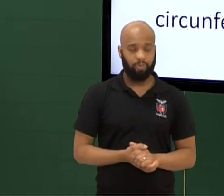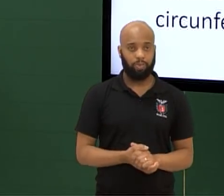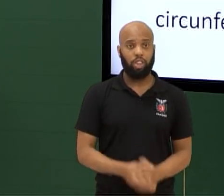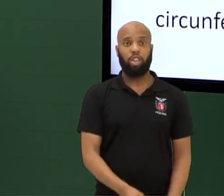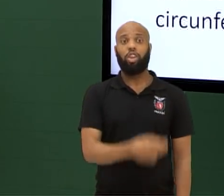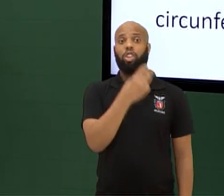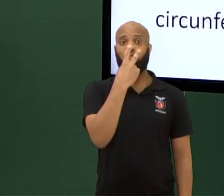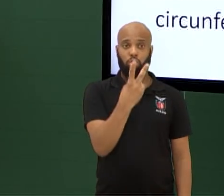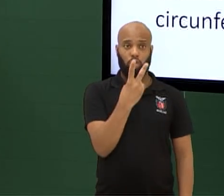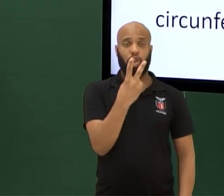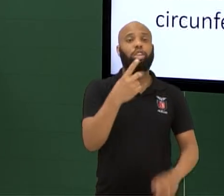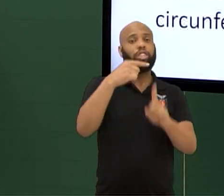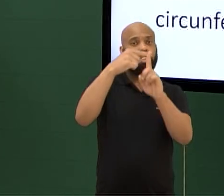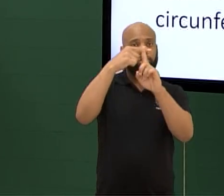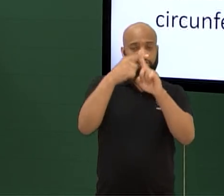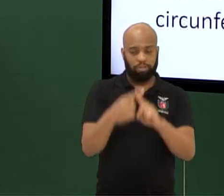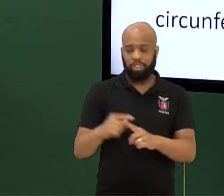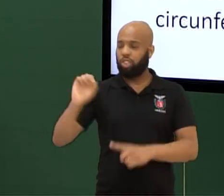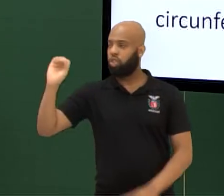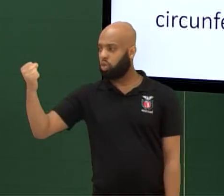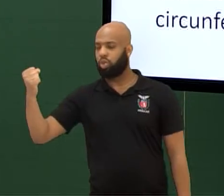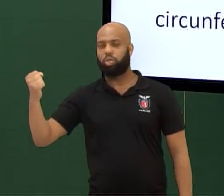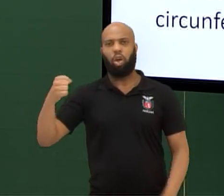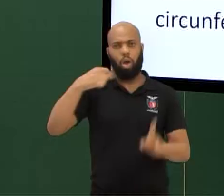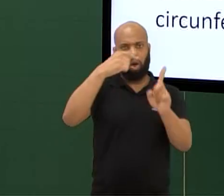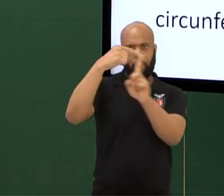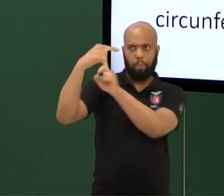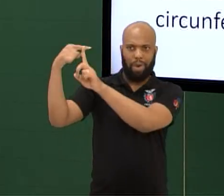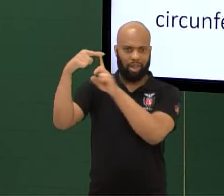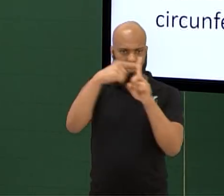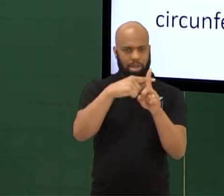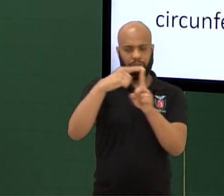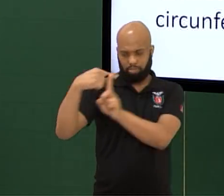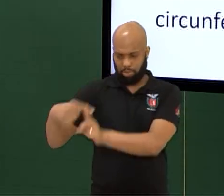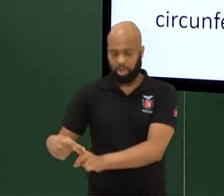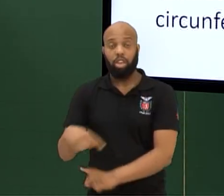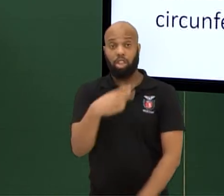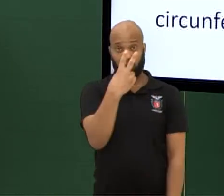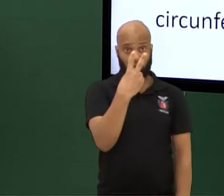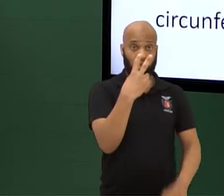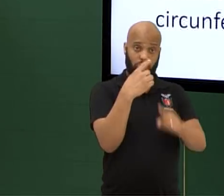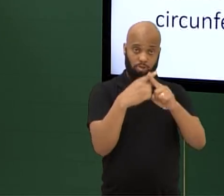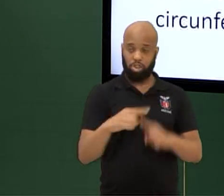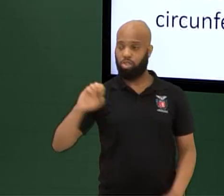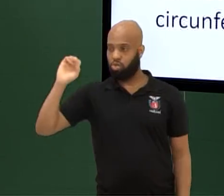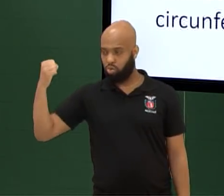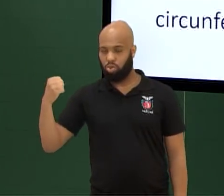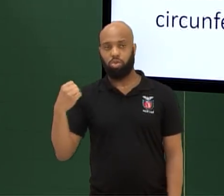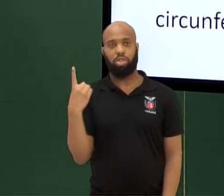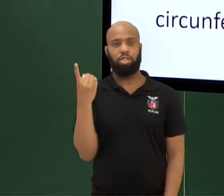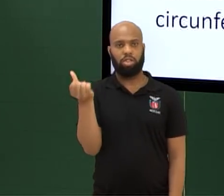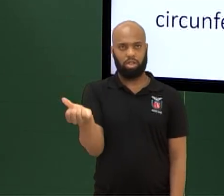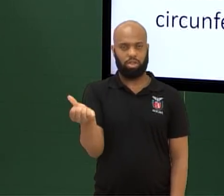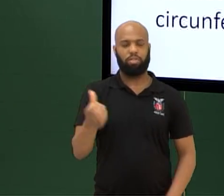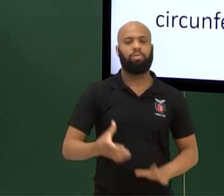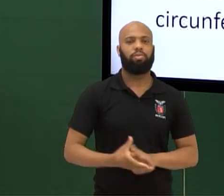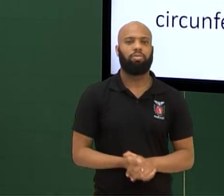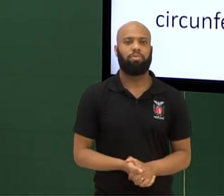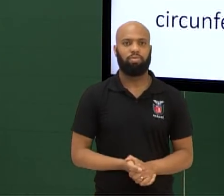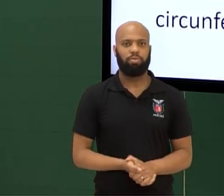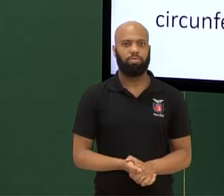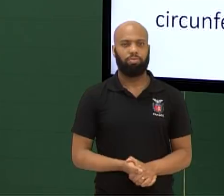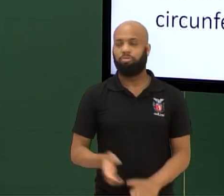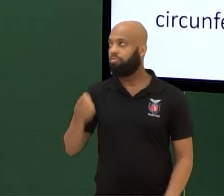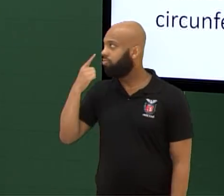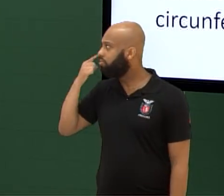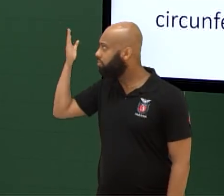2x. Agora, mais com mais, tenho que é mais. E 2 vezes 8, vamos lá, distribuir o 2 para